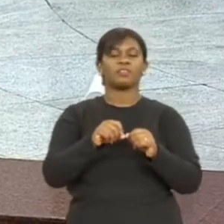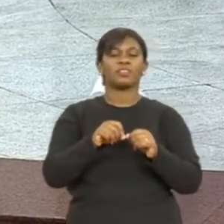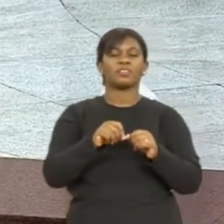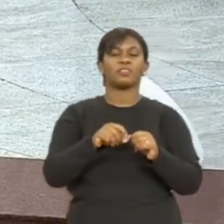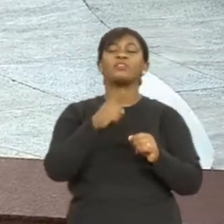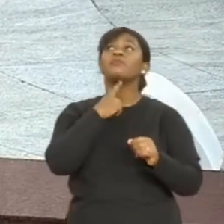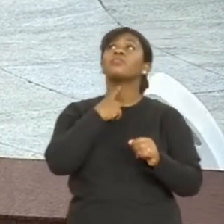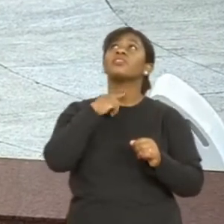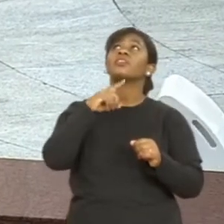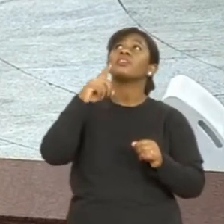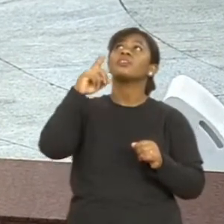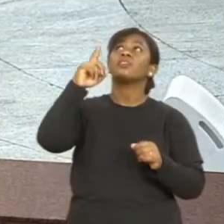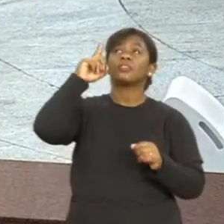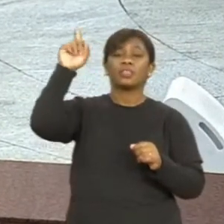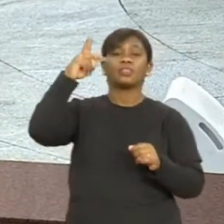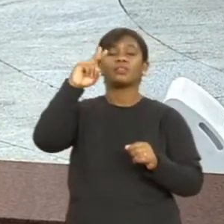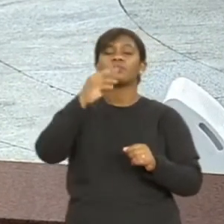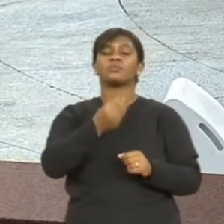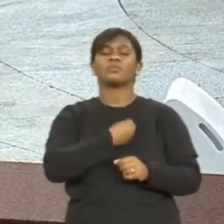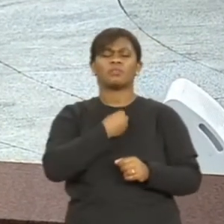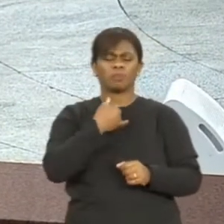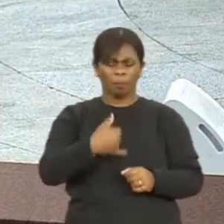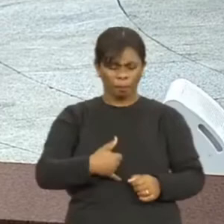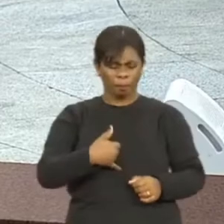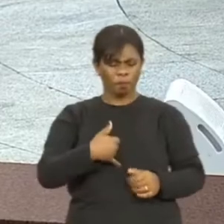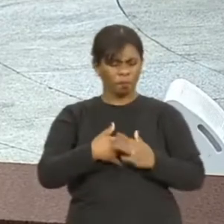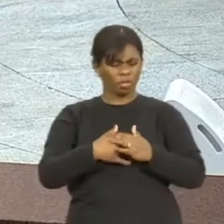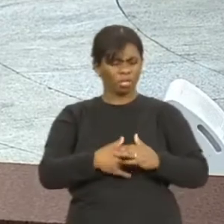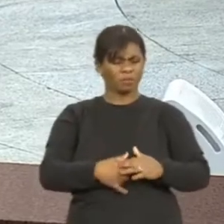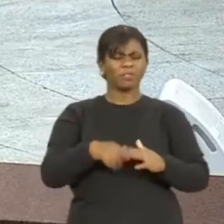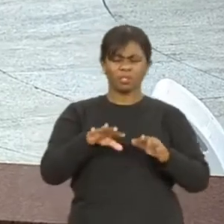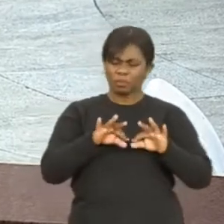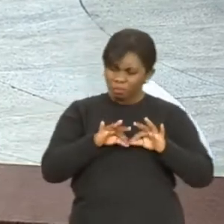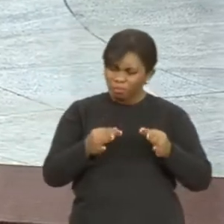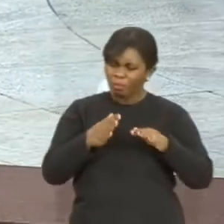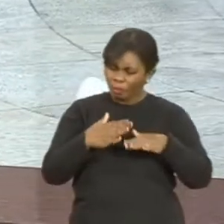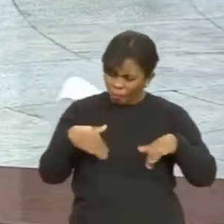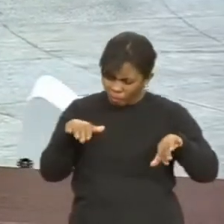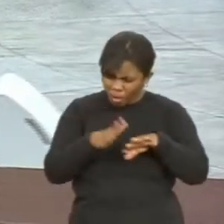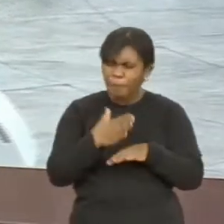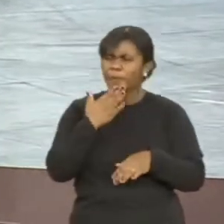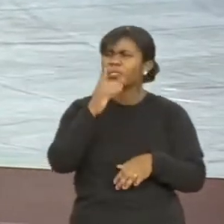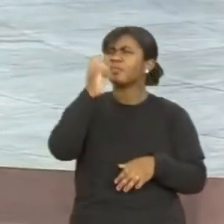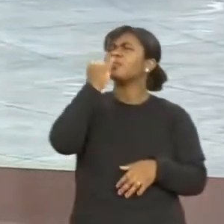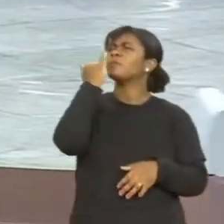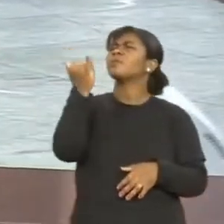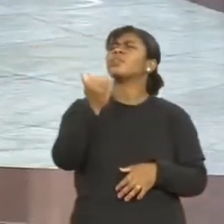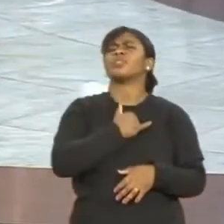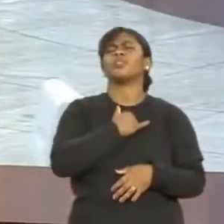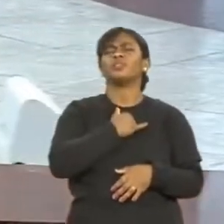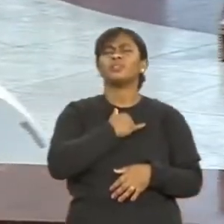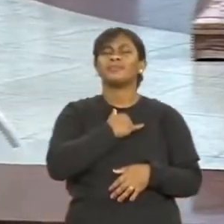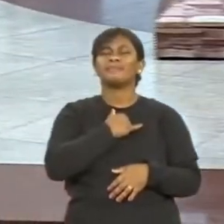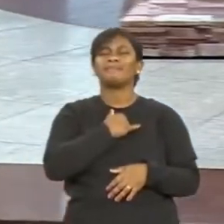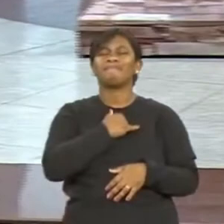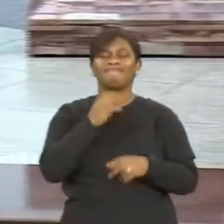você seja. Se esvazie, seja humilde. Se humilhe, peça perdão. Reconheça que você é